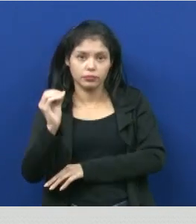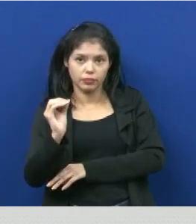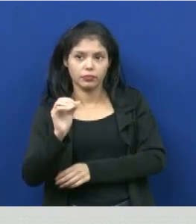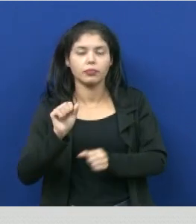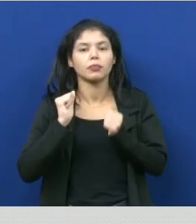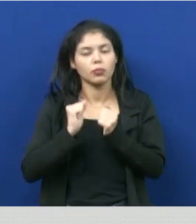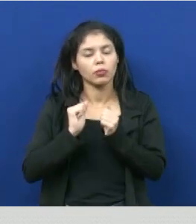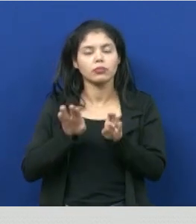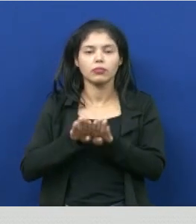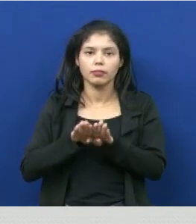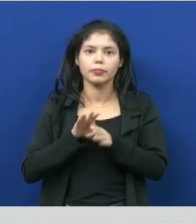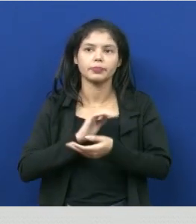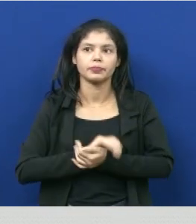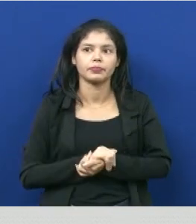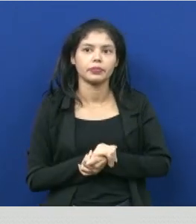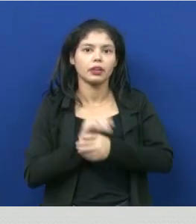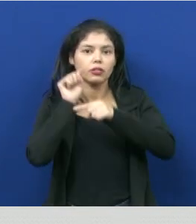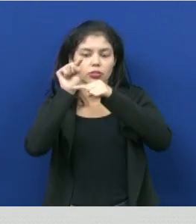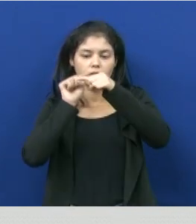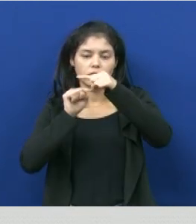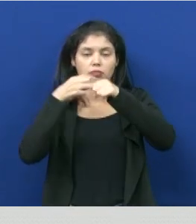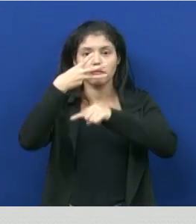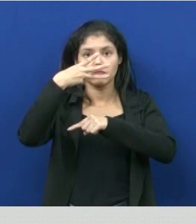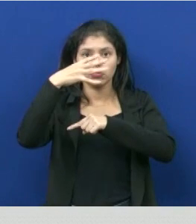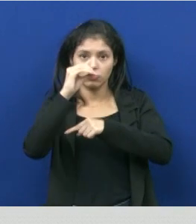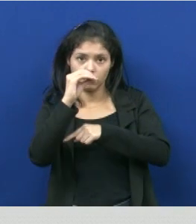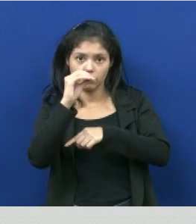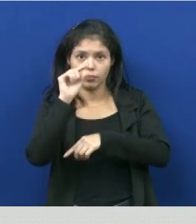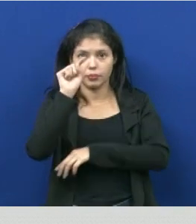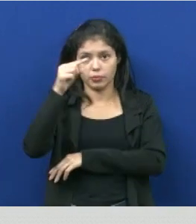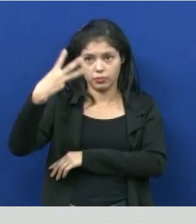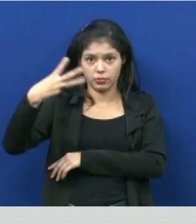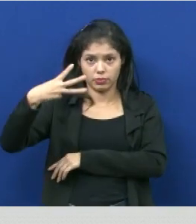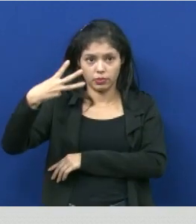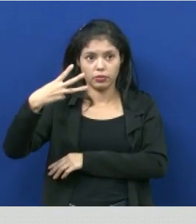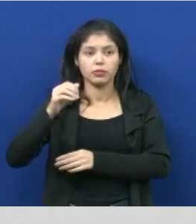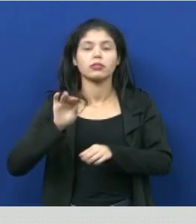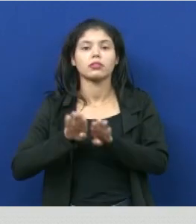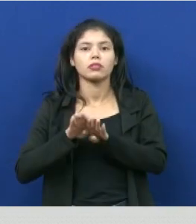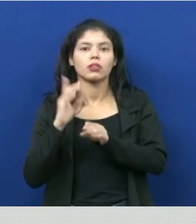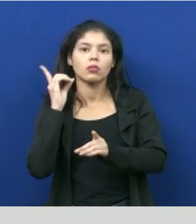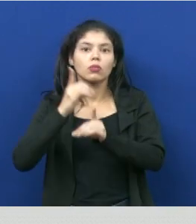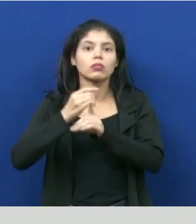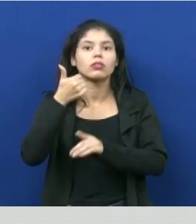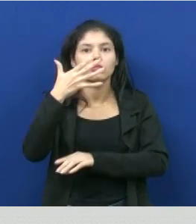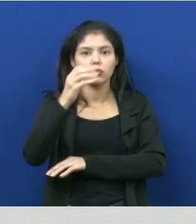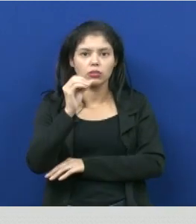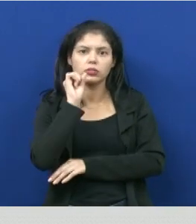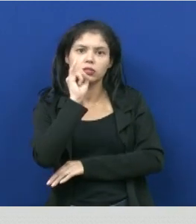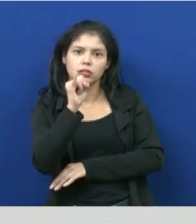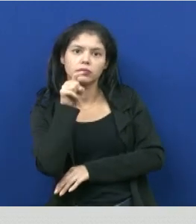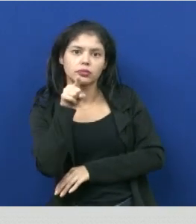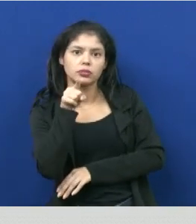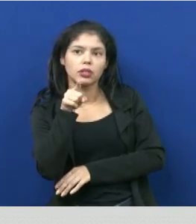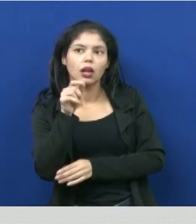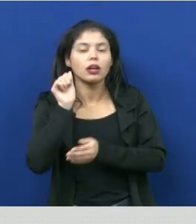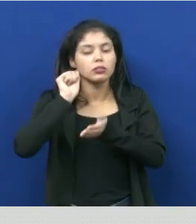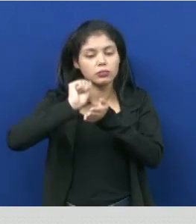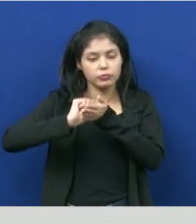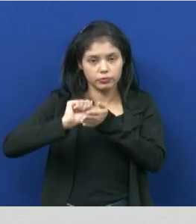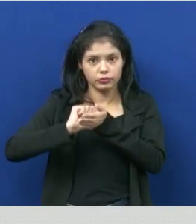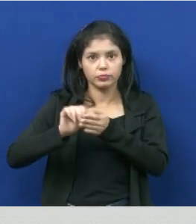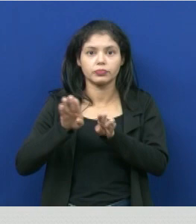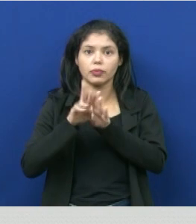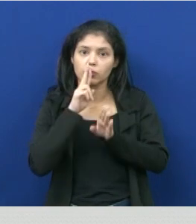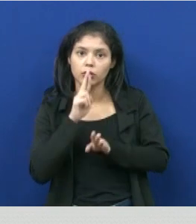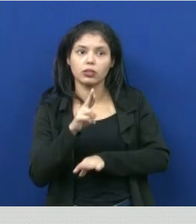trabalhar assim. Então, dividindo 30 por 3, você acha os 10. Então, se você aplicou a divisão para o todo, que era